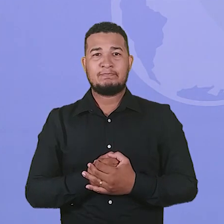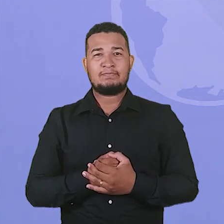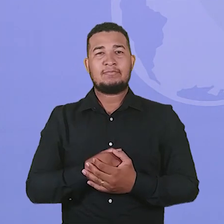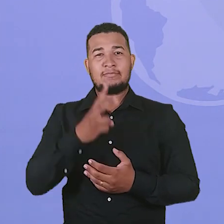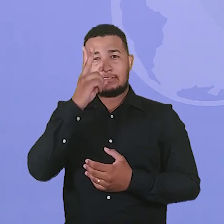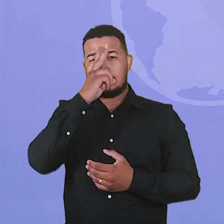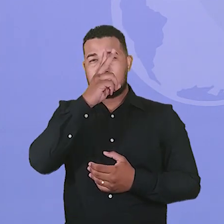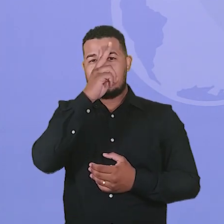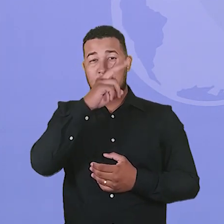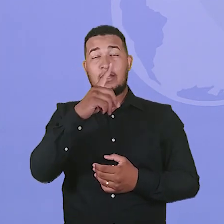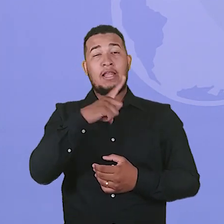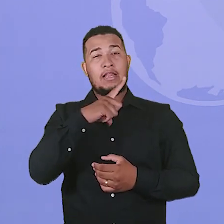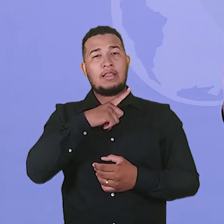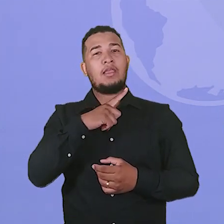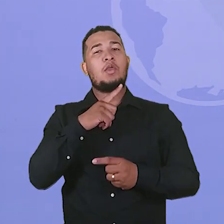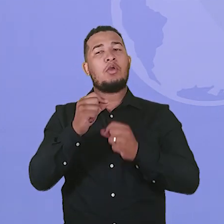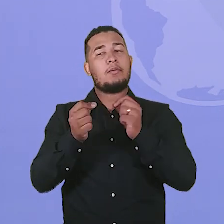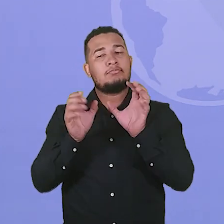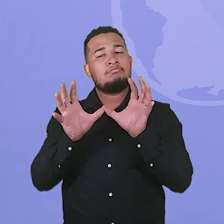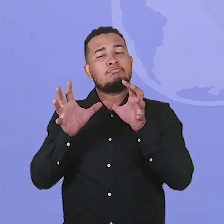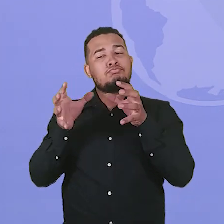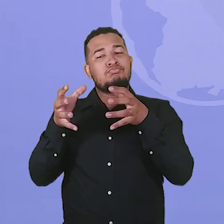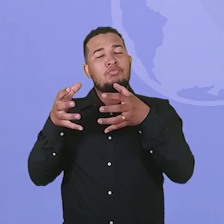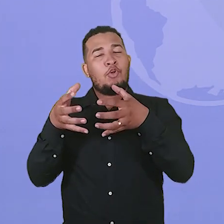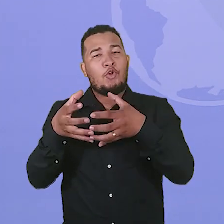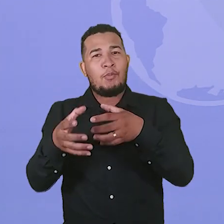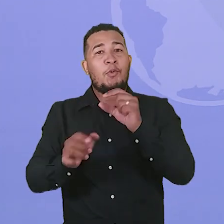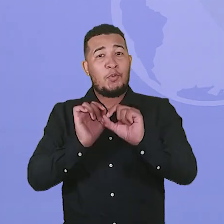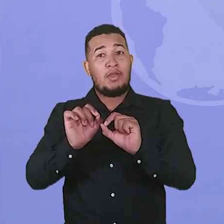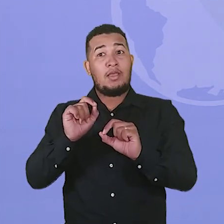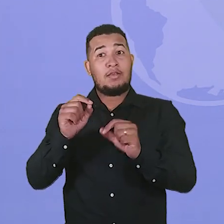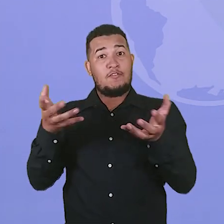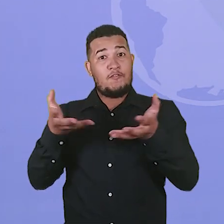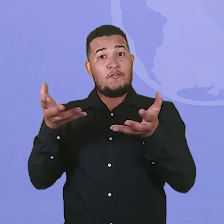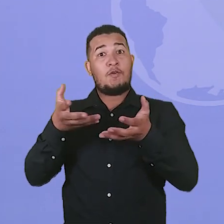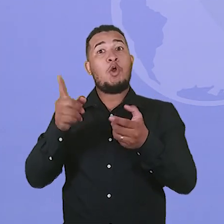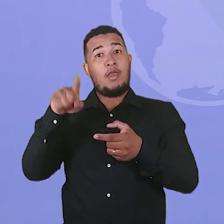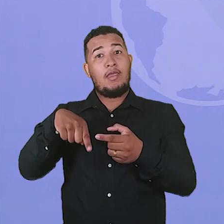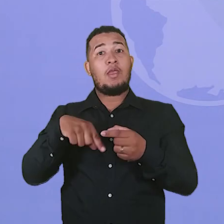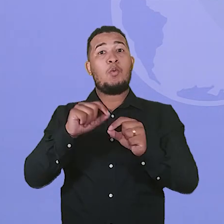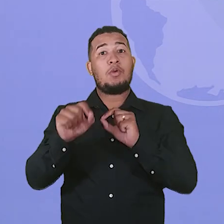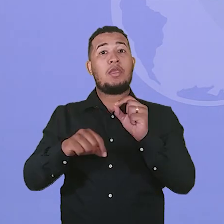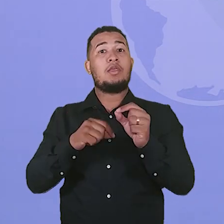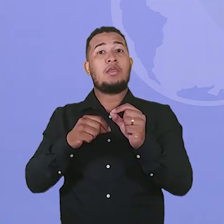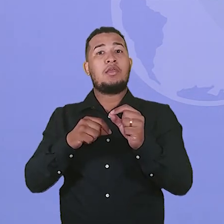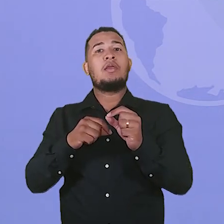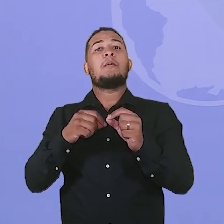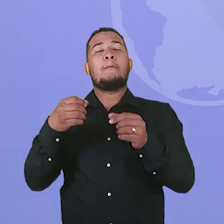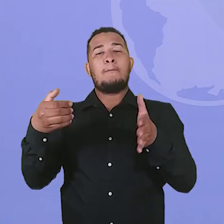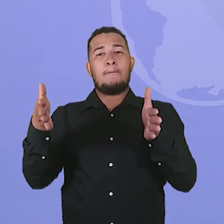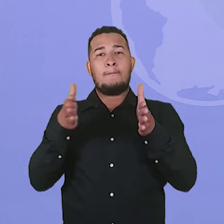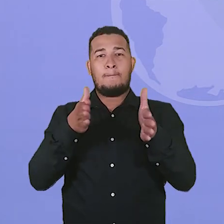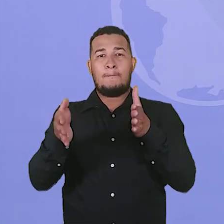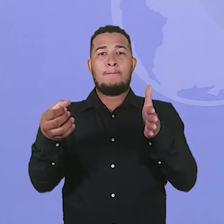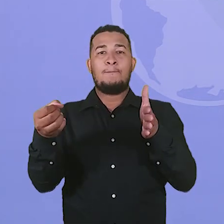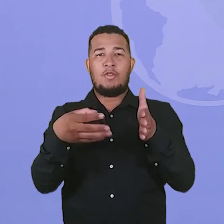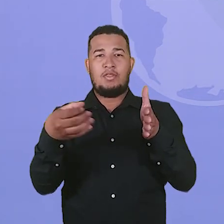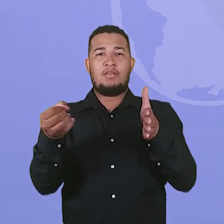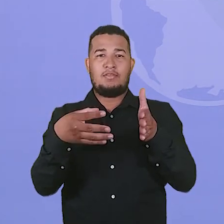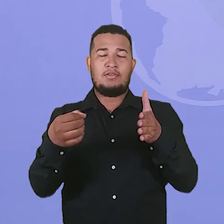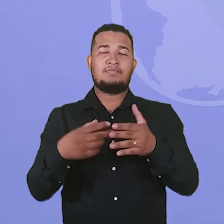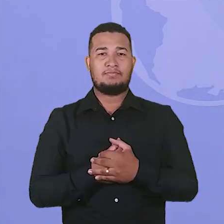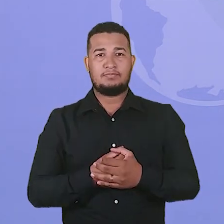aí começando a se formar, a se desenhar, né, isso que nós estamos chamando de